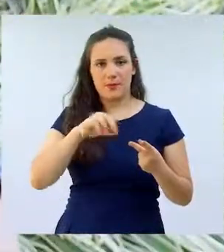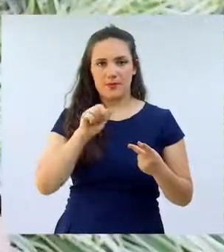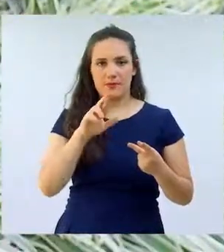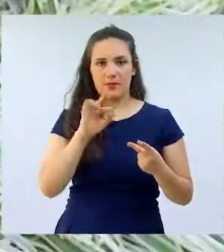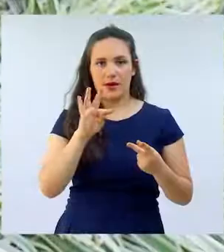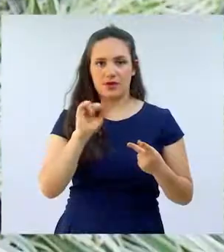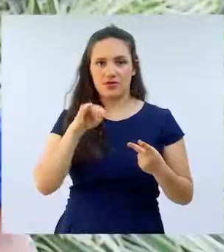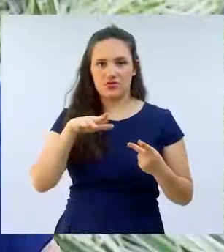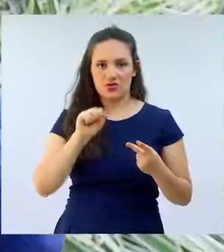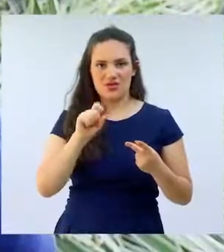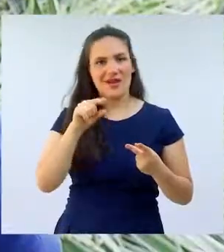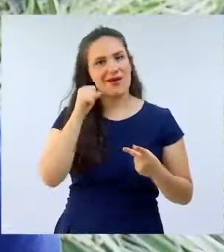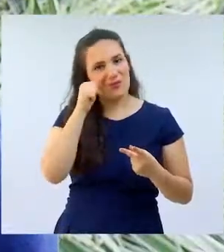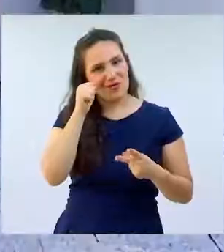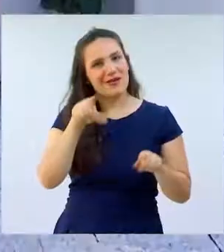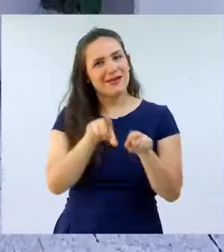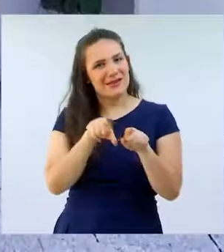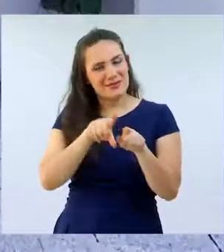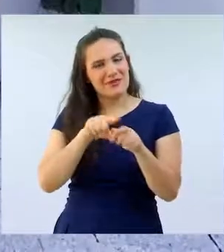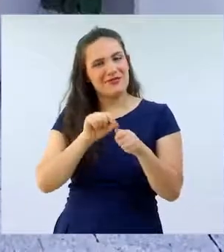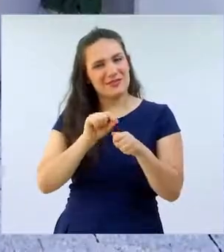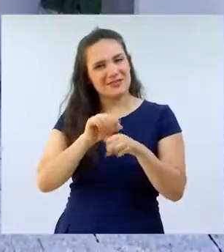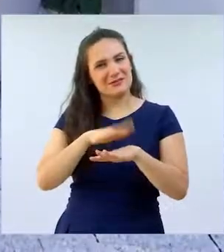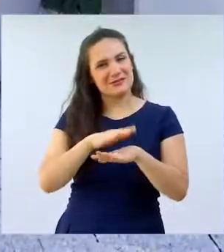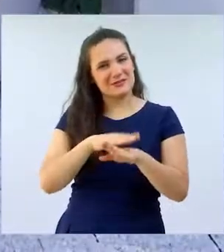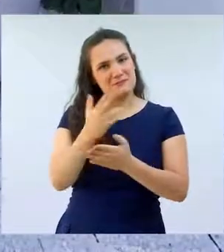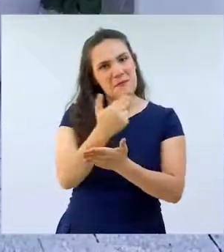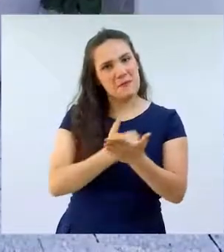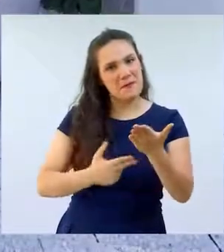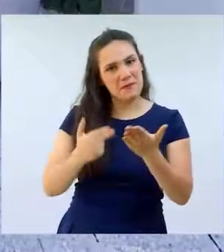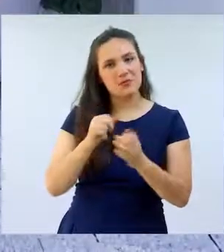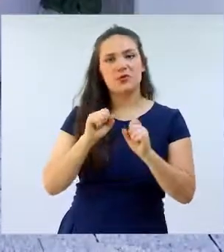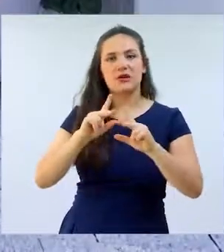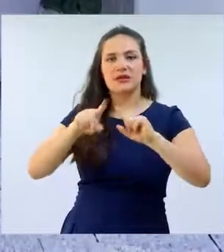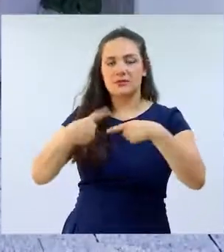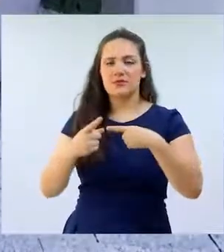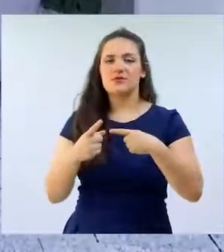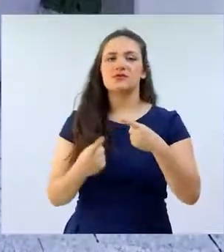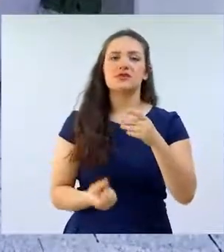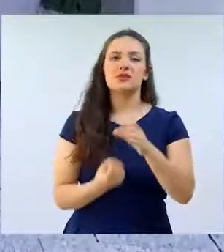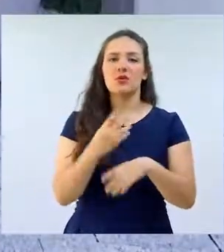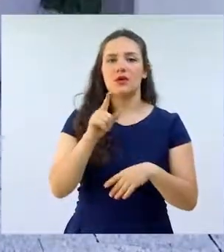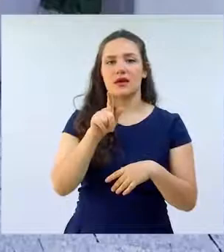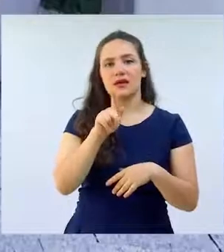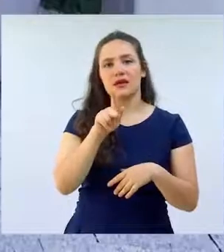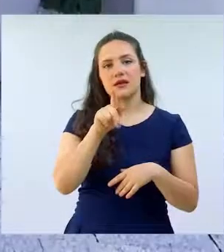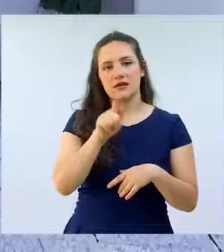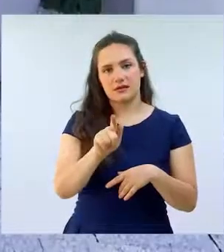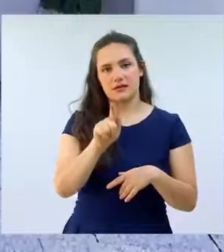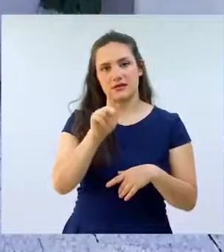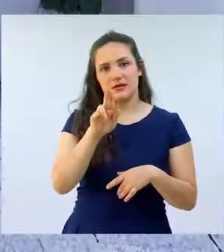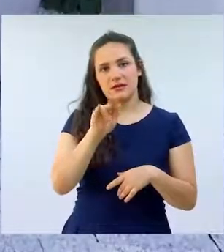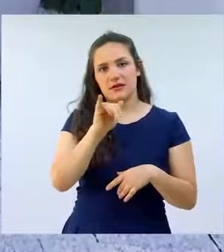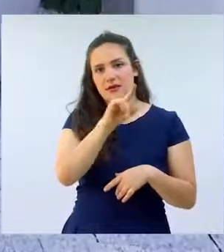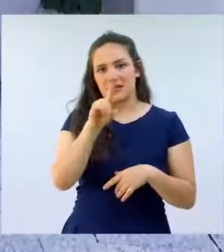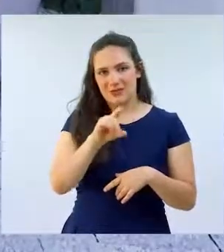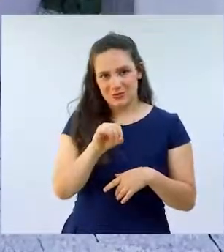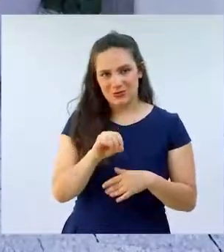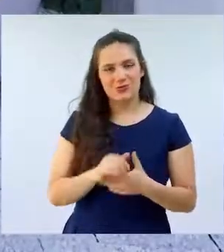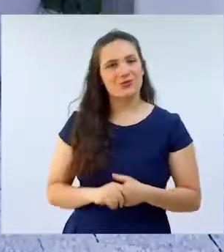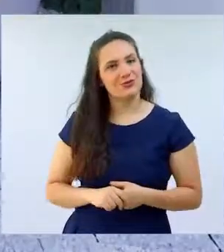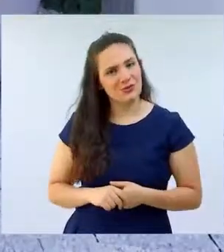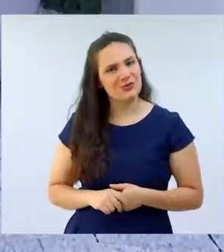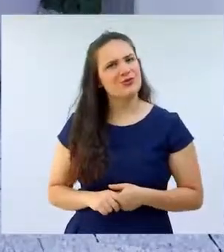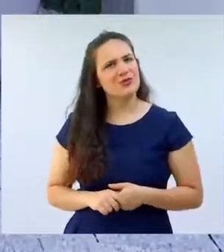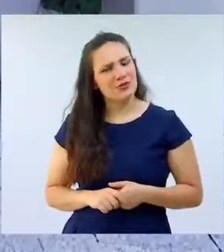muito ligada à arte, porque era artista plástica, outra pessoa Guizo, muito né? interessante que eu conheci. Aí que veio o Guizo, que veio ser presidente da Fundação de Cultura do Estado. Você fez